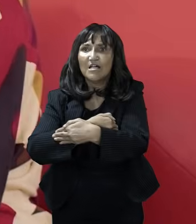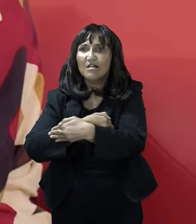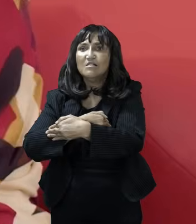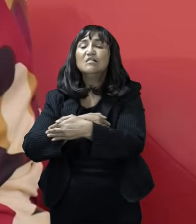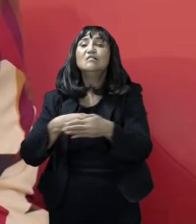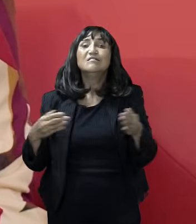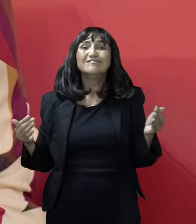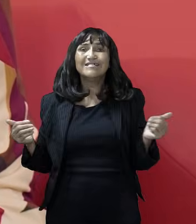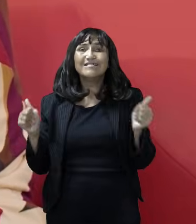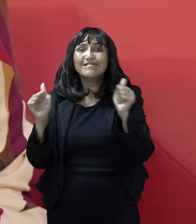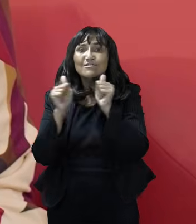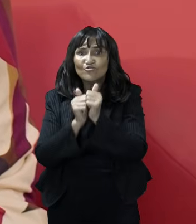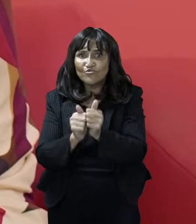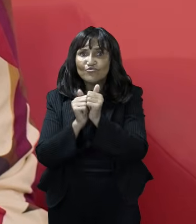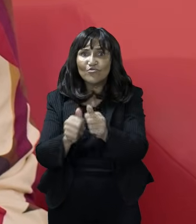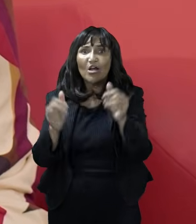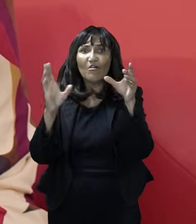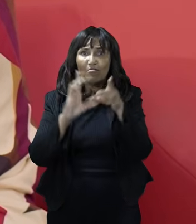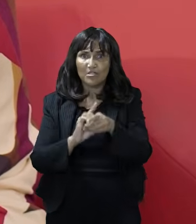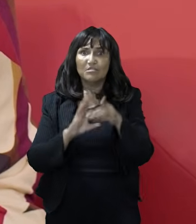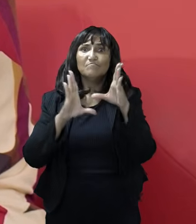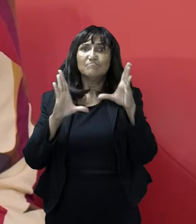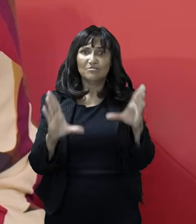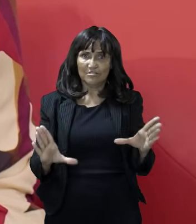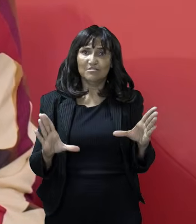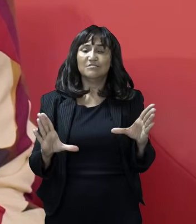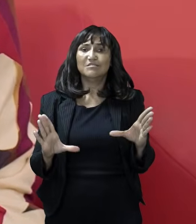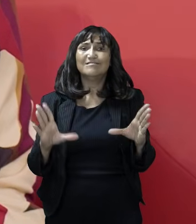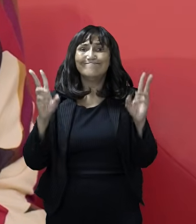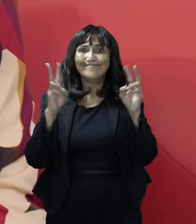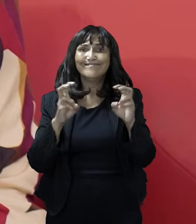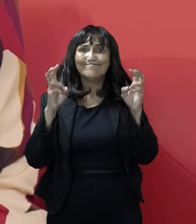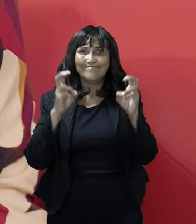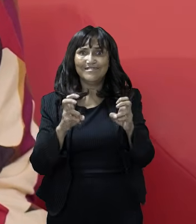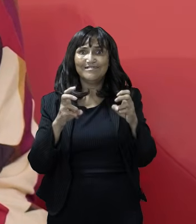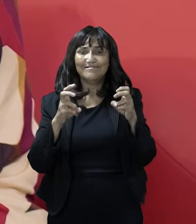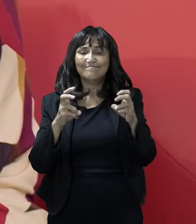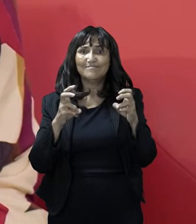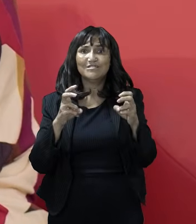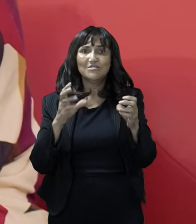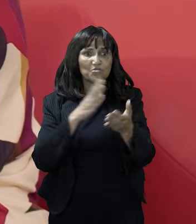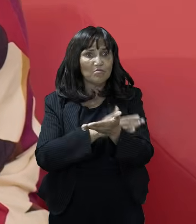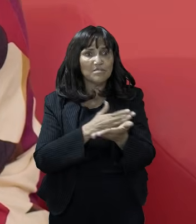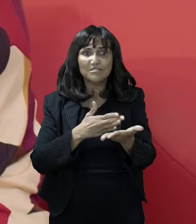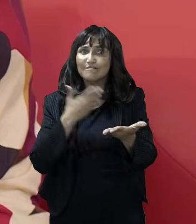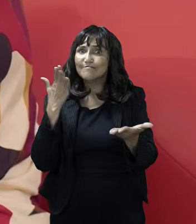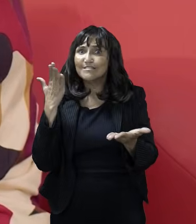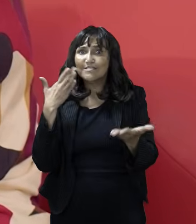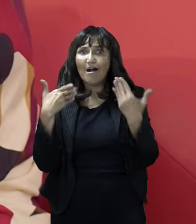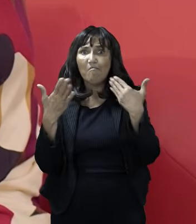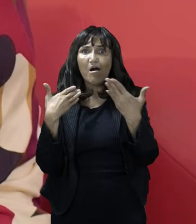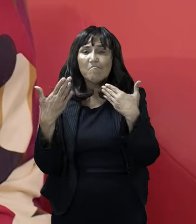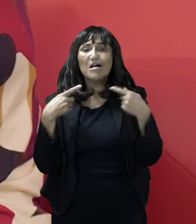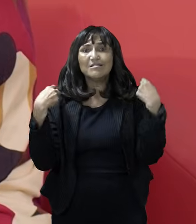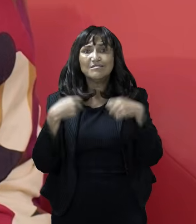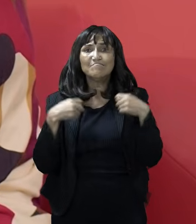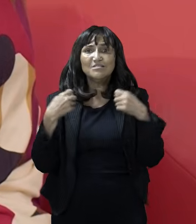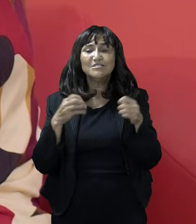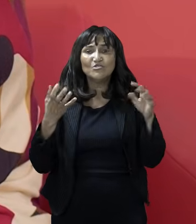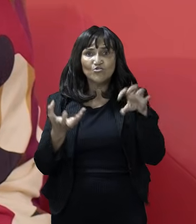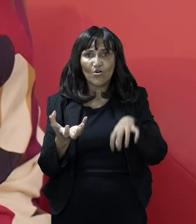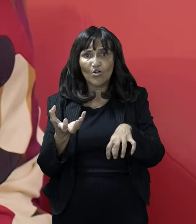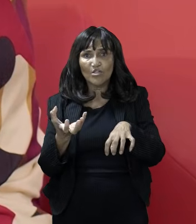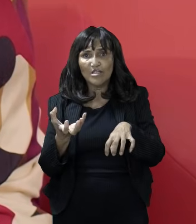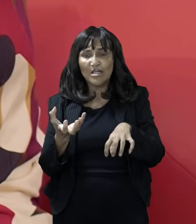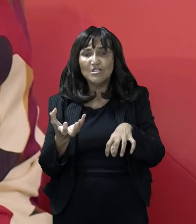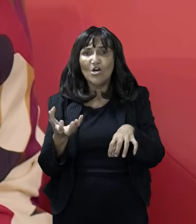com a questão da democracia, né, deputado? Que é um tema, o senhor mencionou aí quando a gente começou a conversar, a necessidade do Congresso